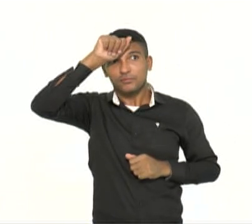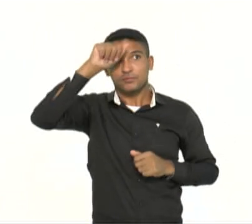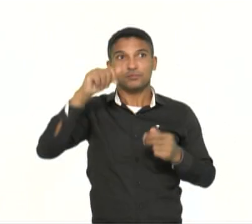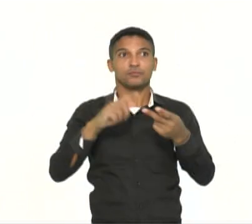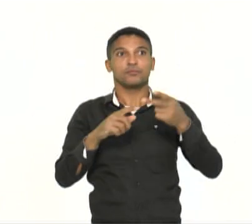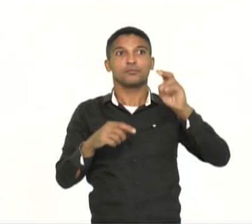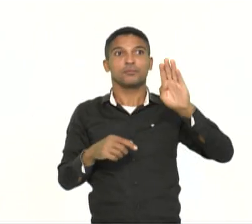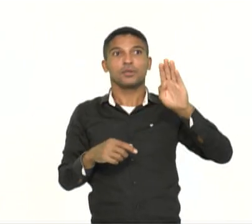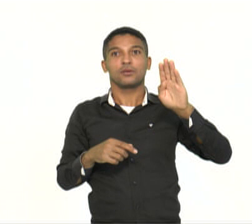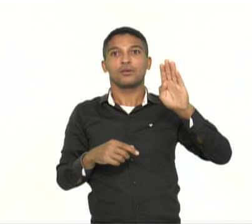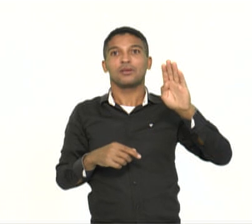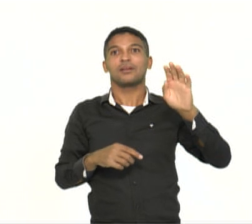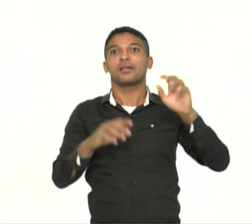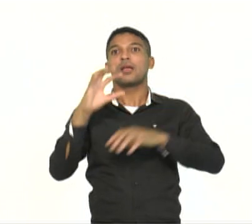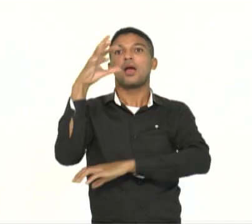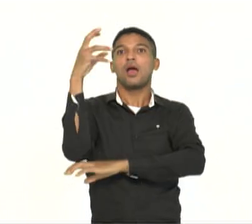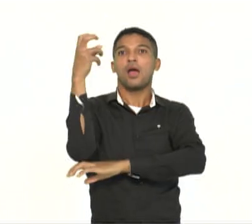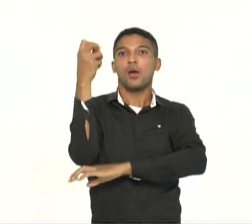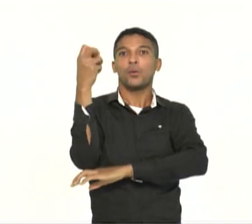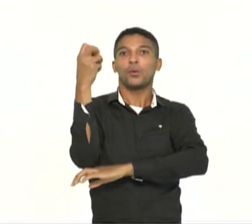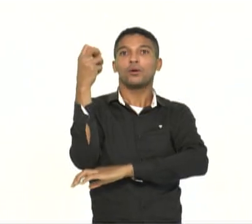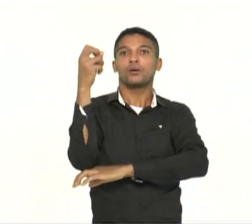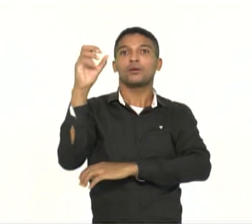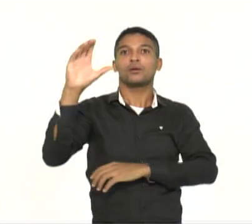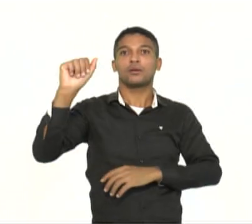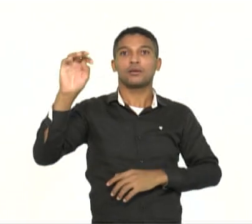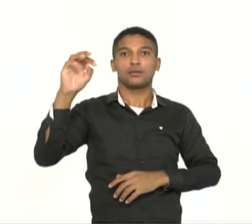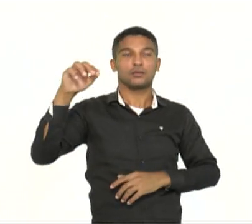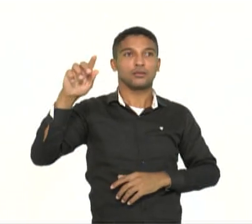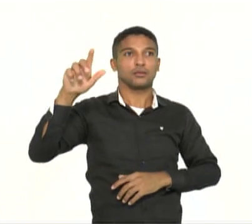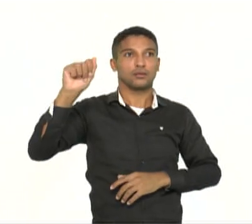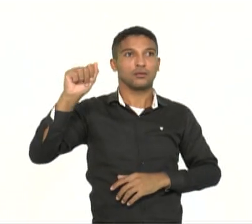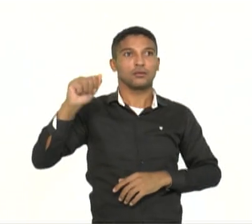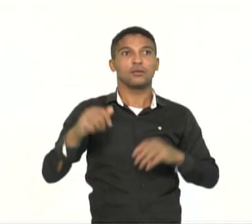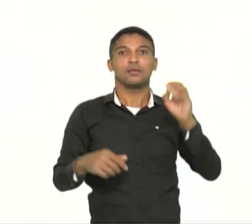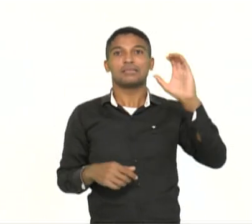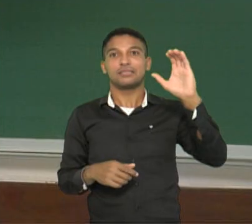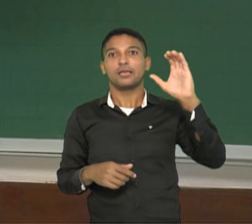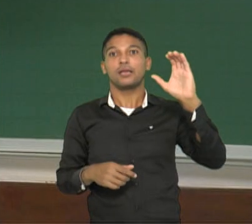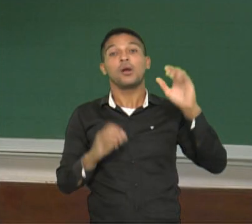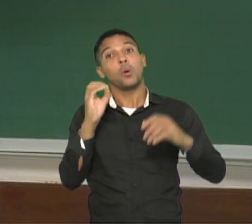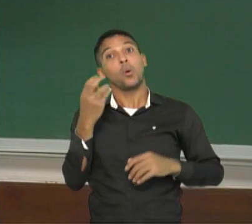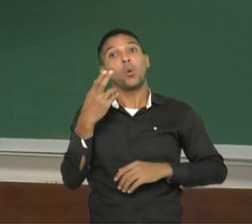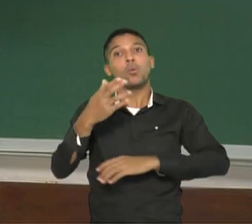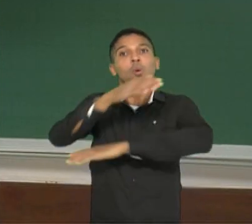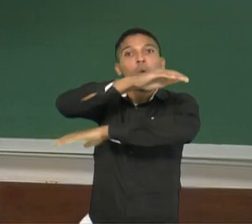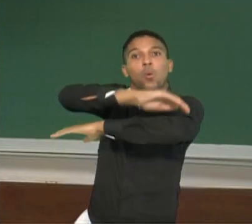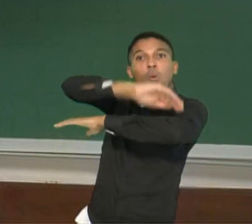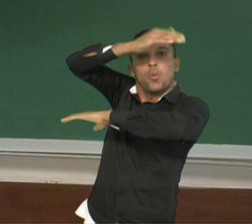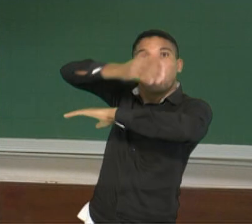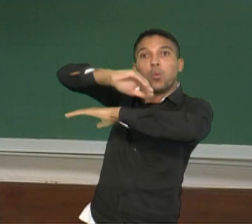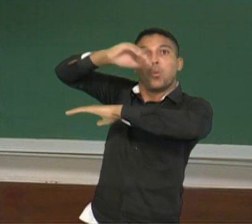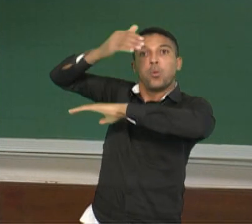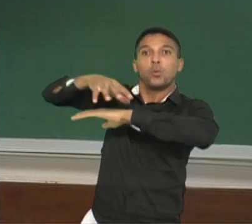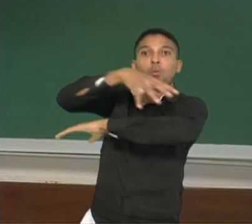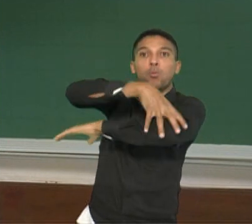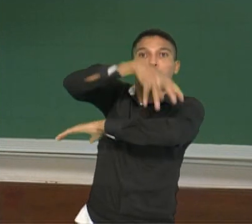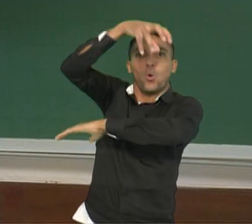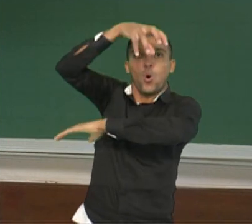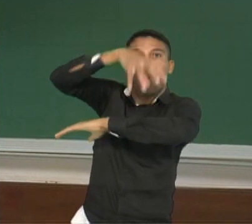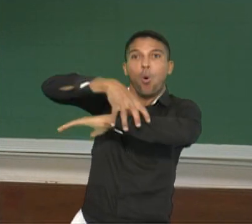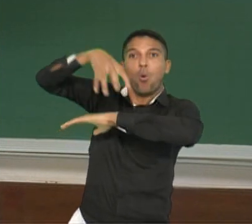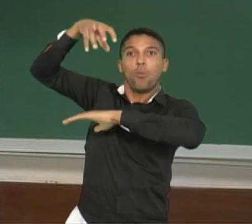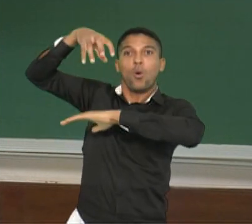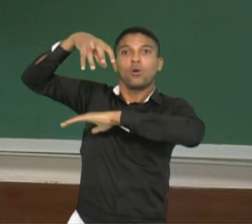domínio morfoclimático da Caatinga. Ou letra C, o domínio morfoclimático dos mares de morros. O que você acha? Letra A, letra B